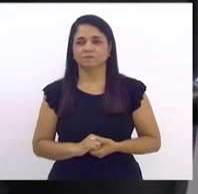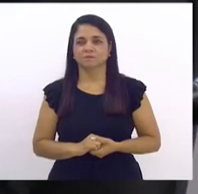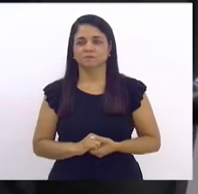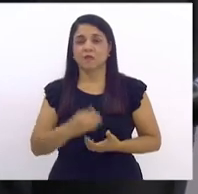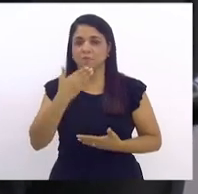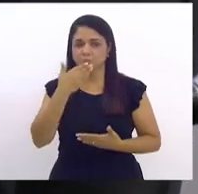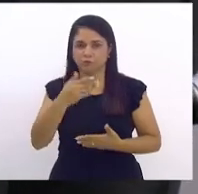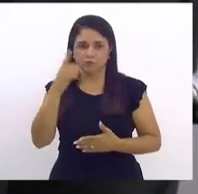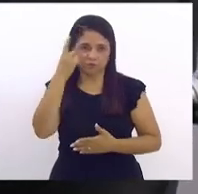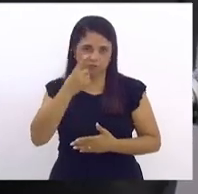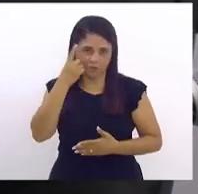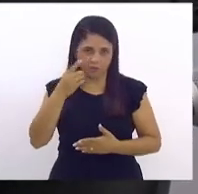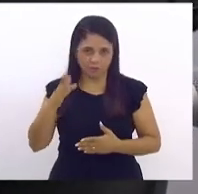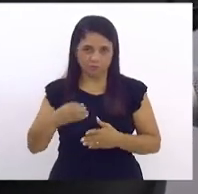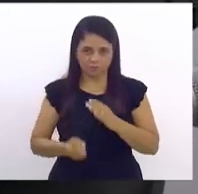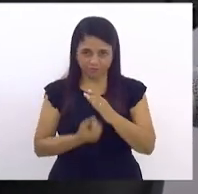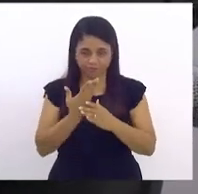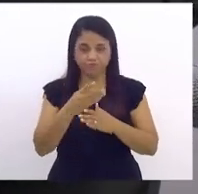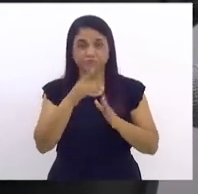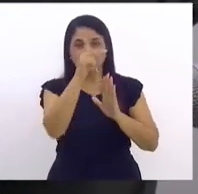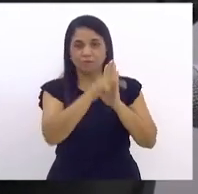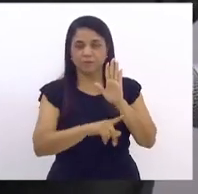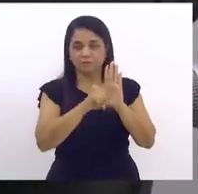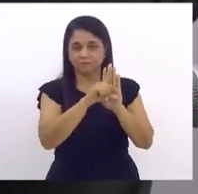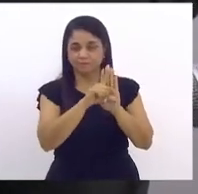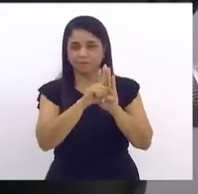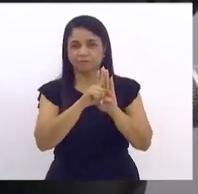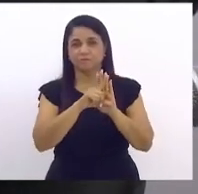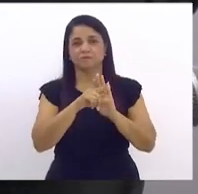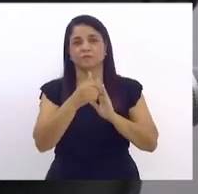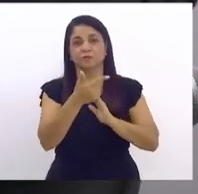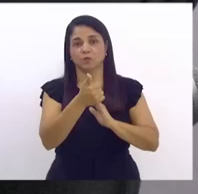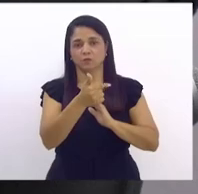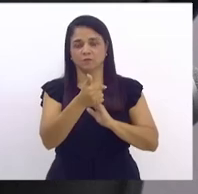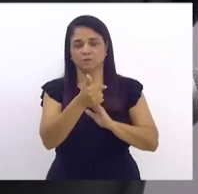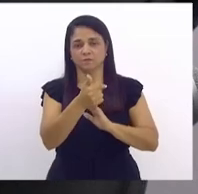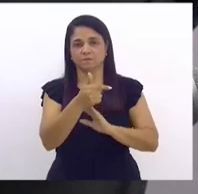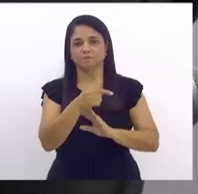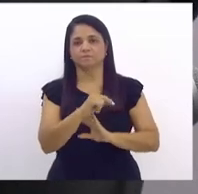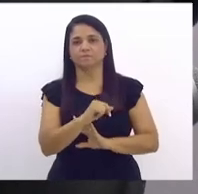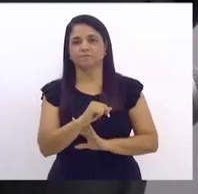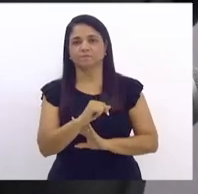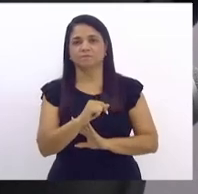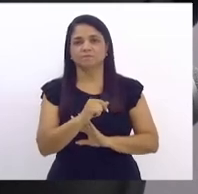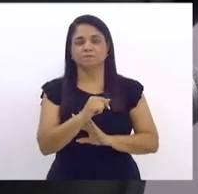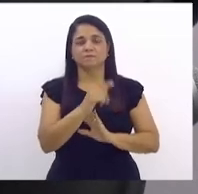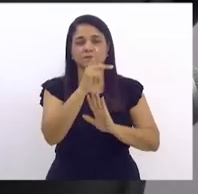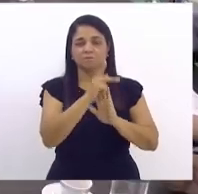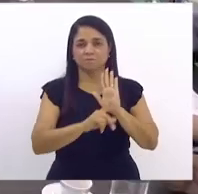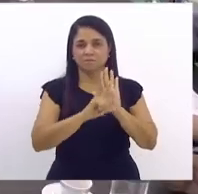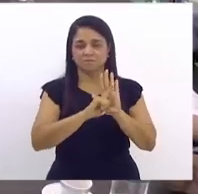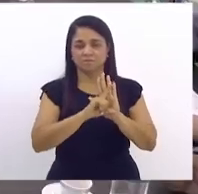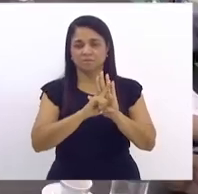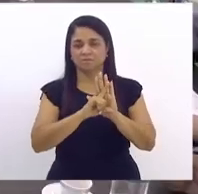do autor. Projeto número 12 da pauta, projeto de lei